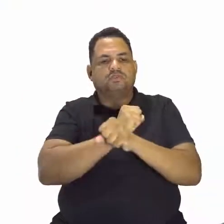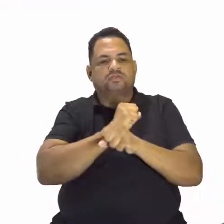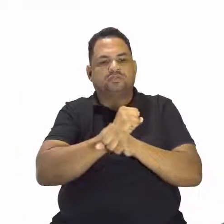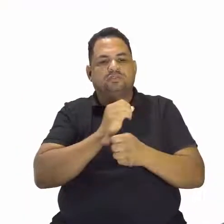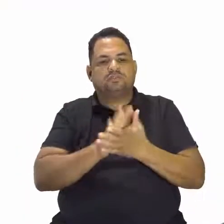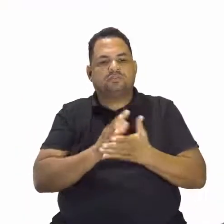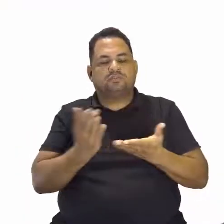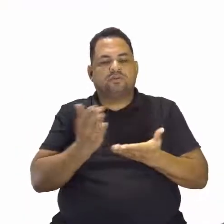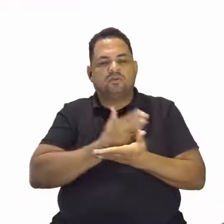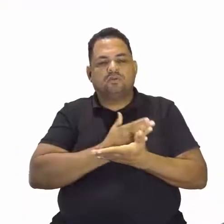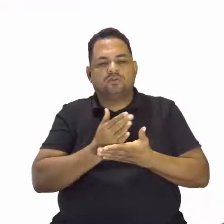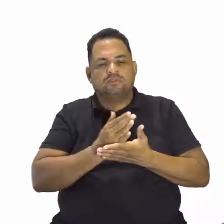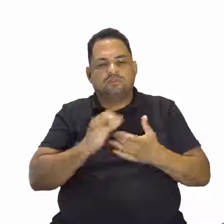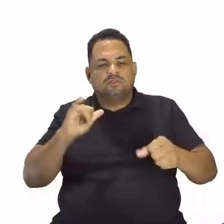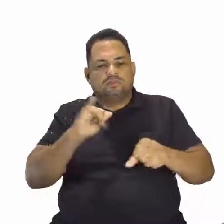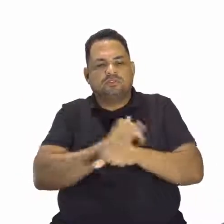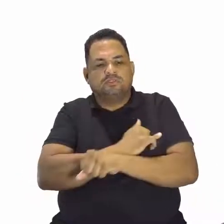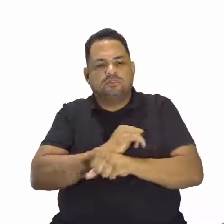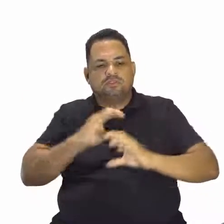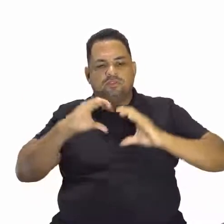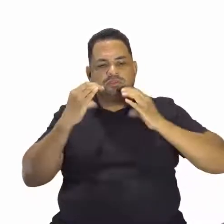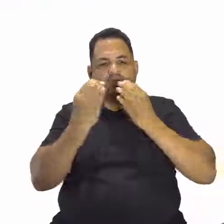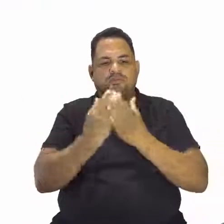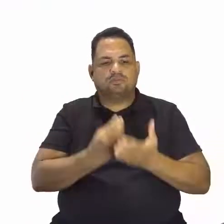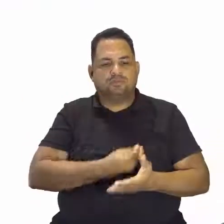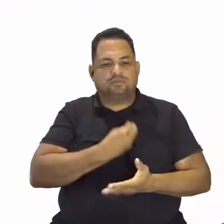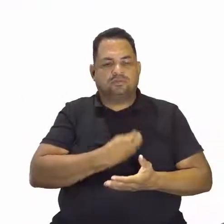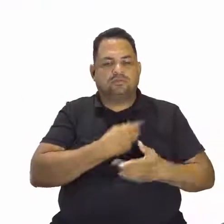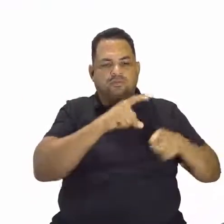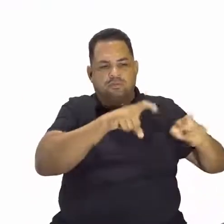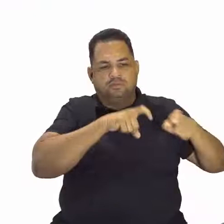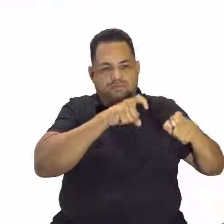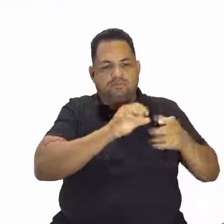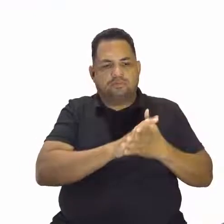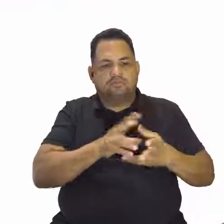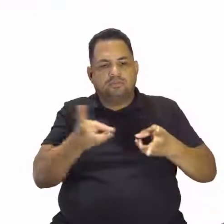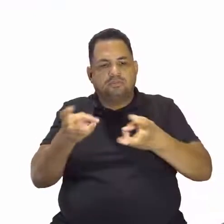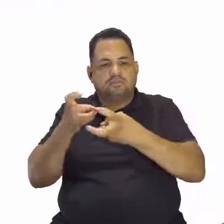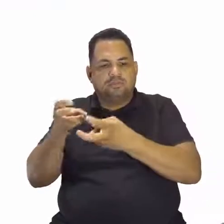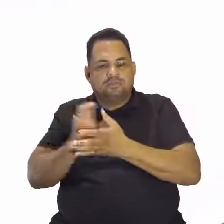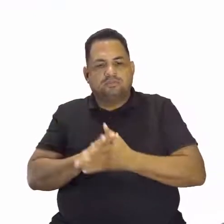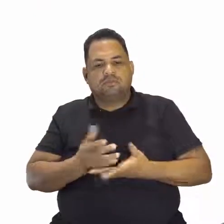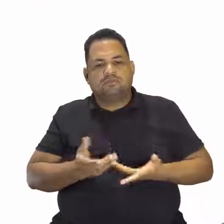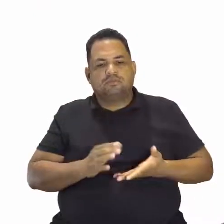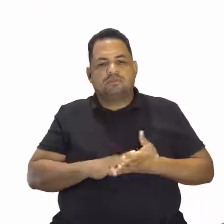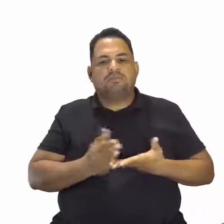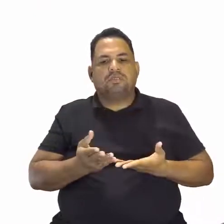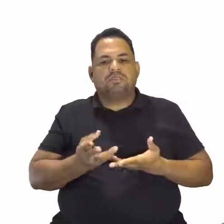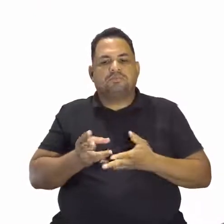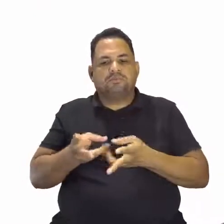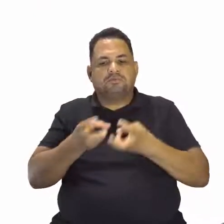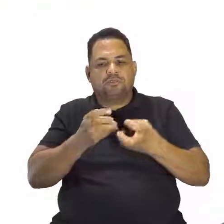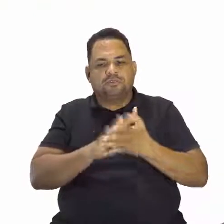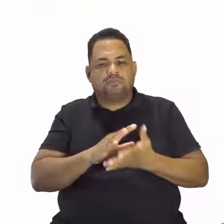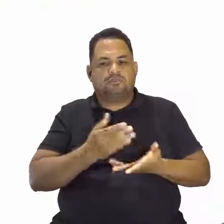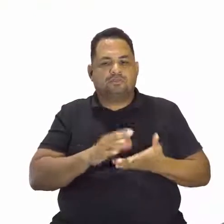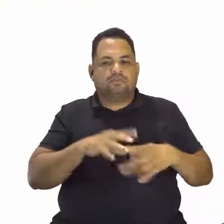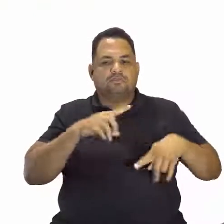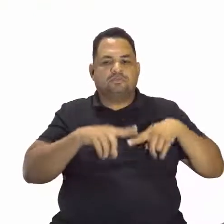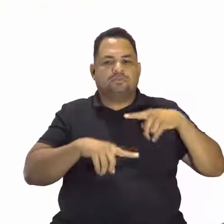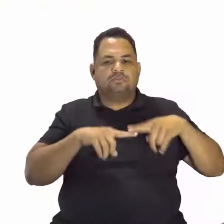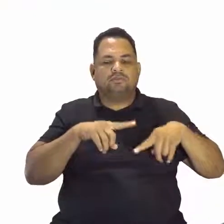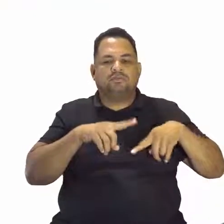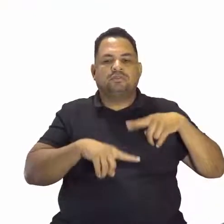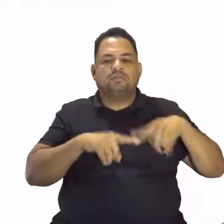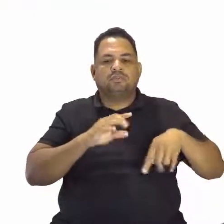em comunidade, onde viviam de atividade agrícolas, extrativismo e garimpagem também, tá? Então, aqui é